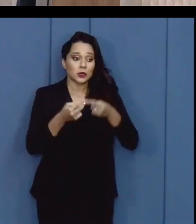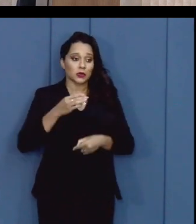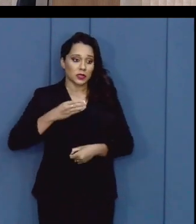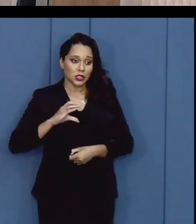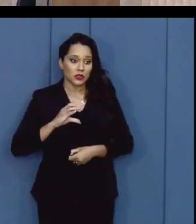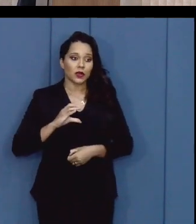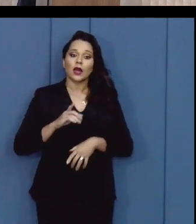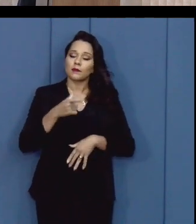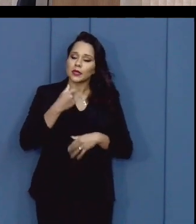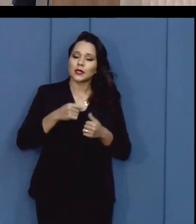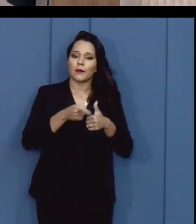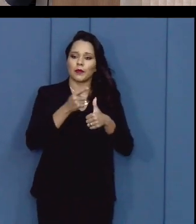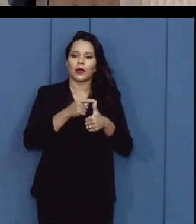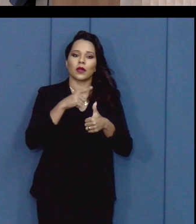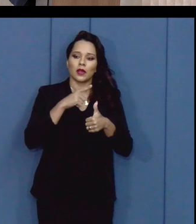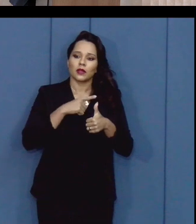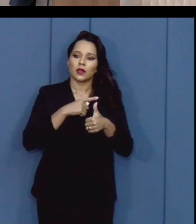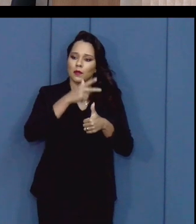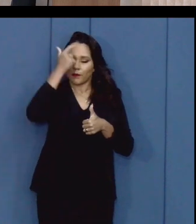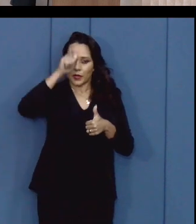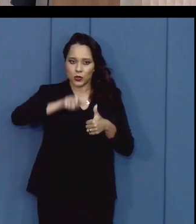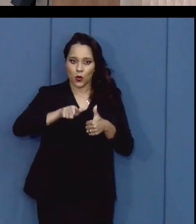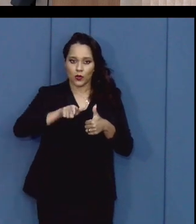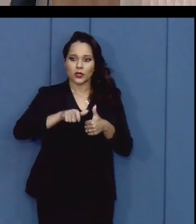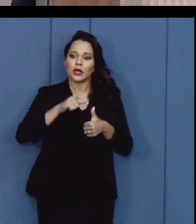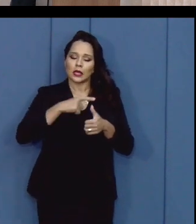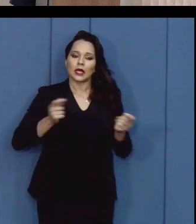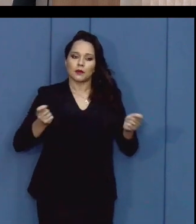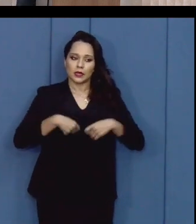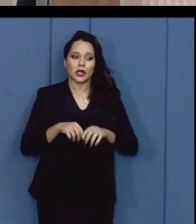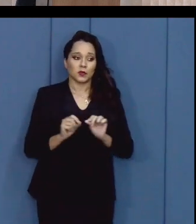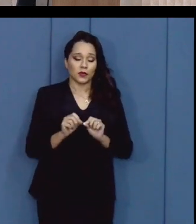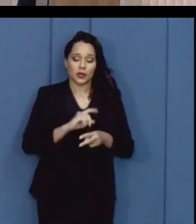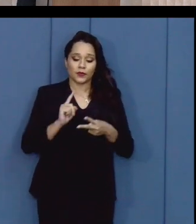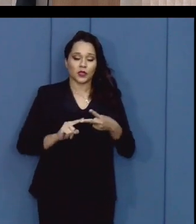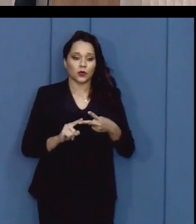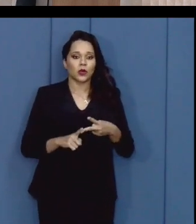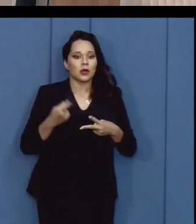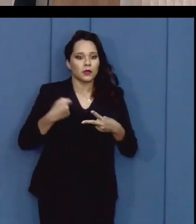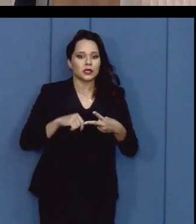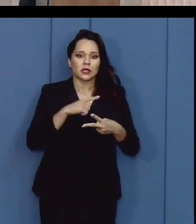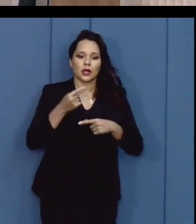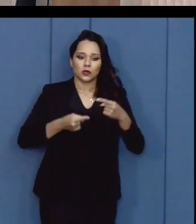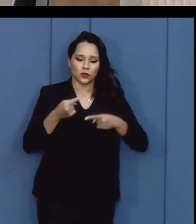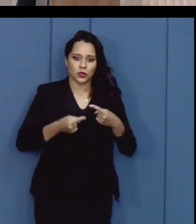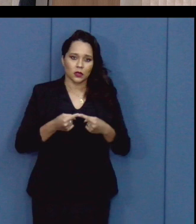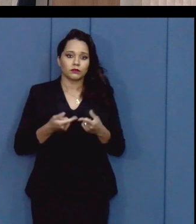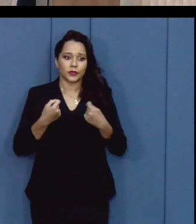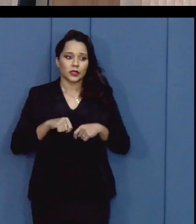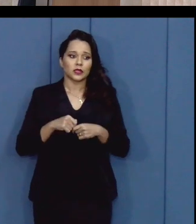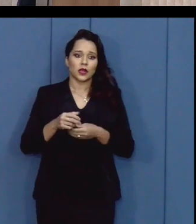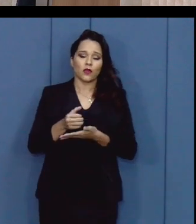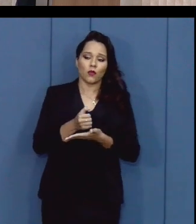discussão científica, ela tem que primeiro contar com atores que tenham capacidade para isso, e segundo, elas têm que, a discussão científica